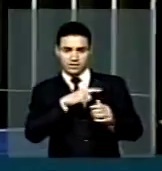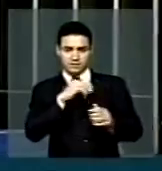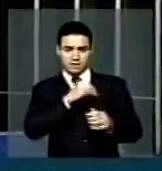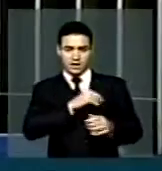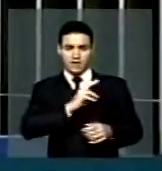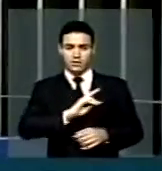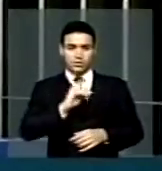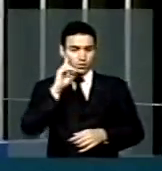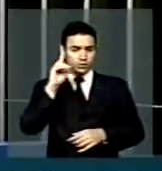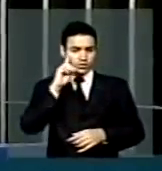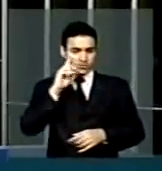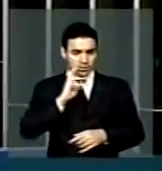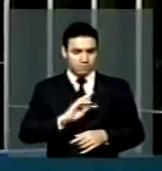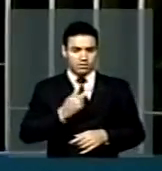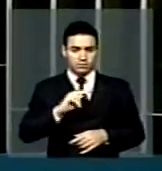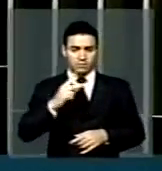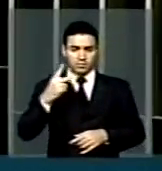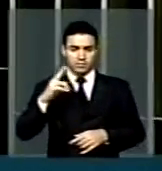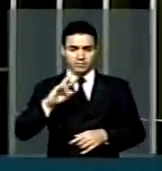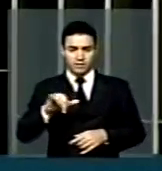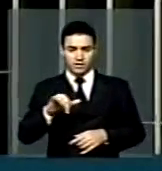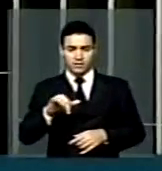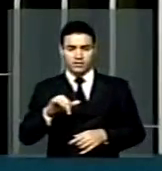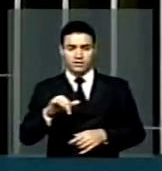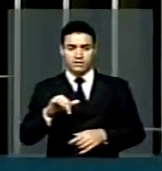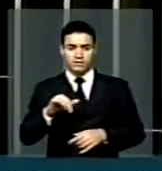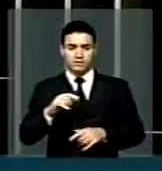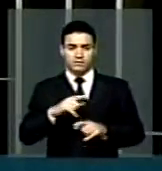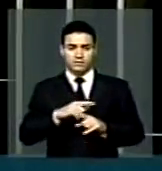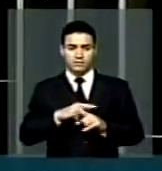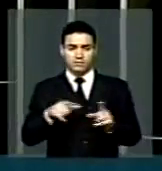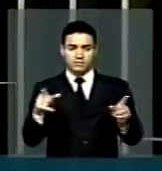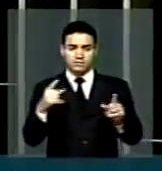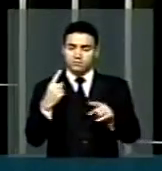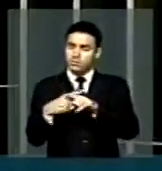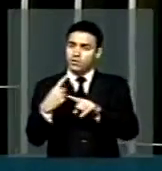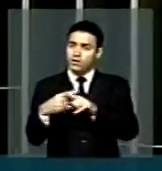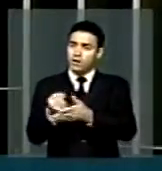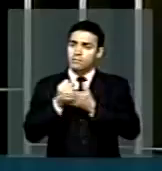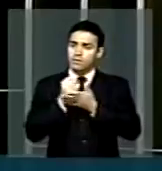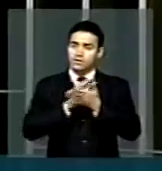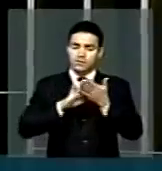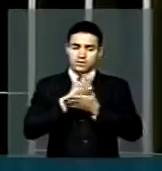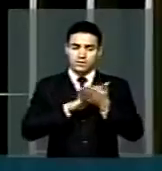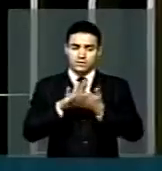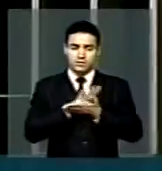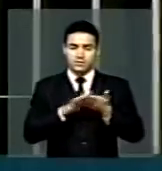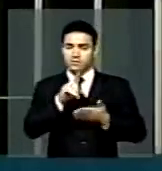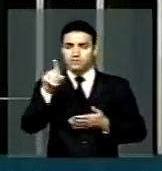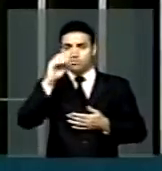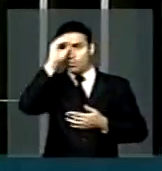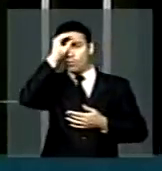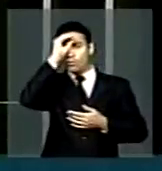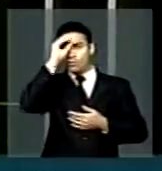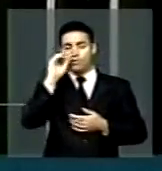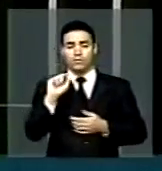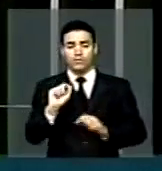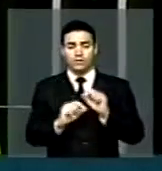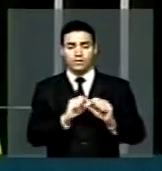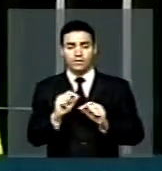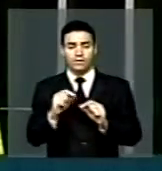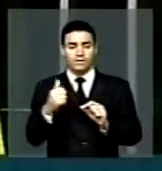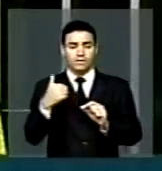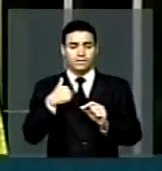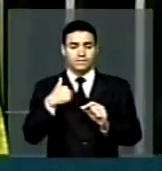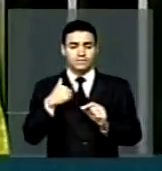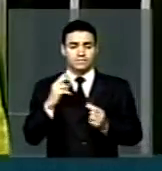no dia a dia? Eu digo, é isso. Mas isso é o que nós sempre quisemos. Pois é, então por que não apoio? Eles entendiam e, não obstante, iam para a